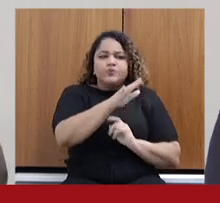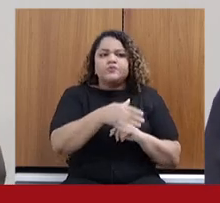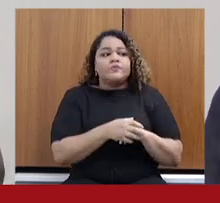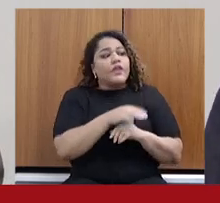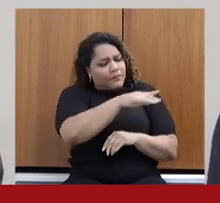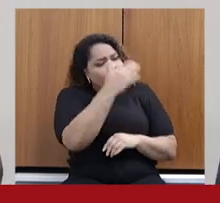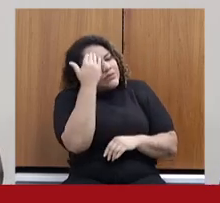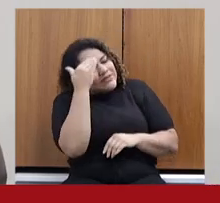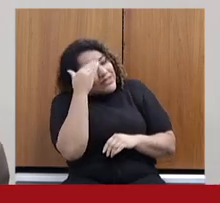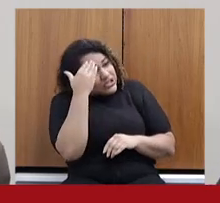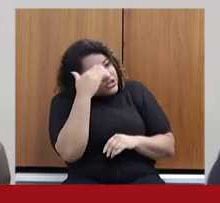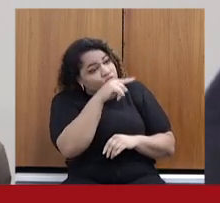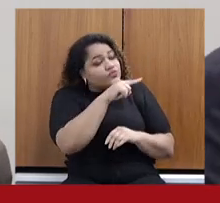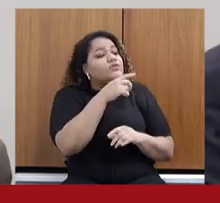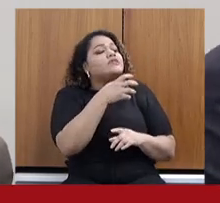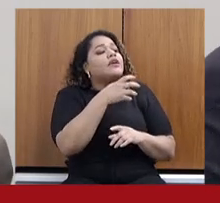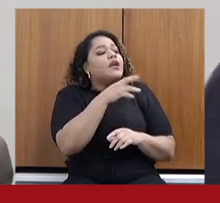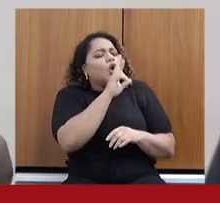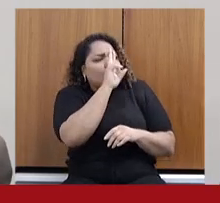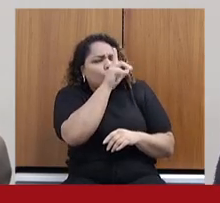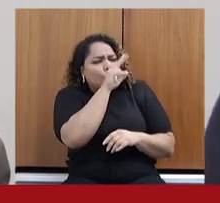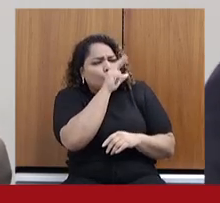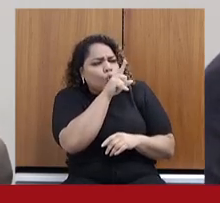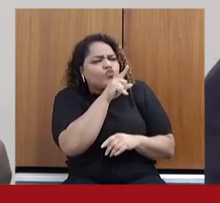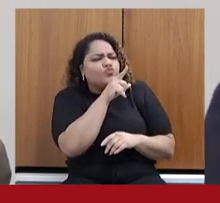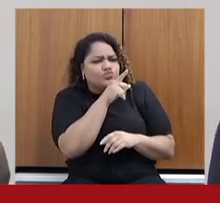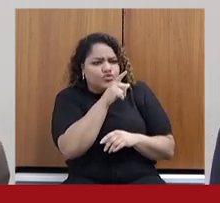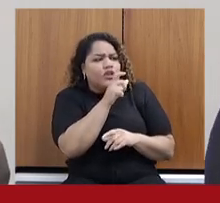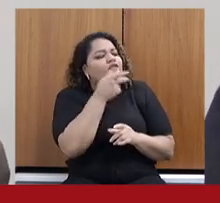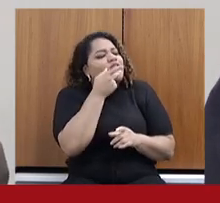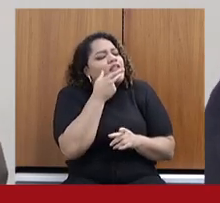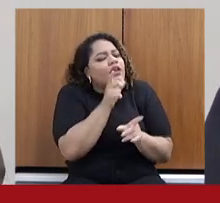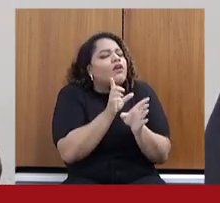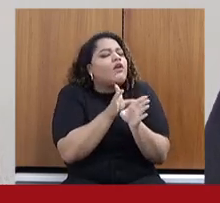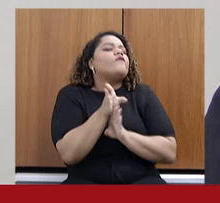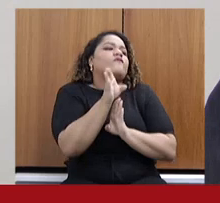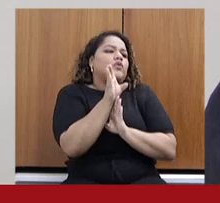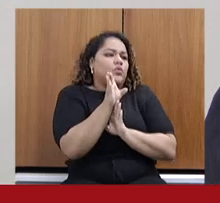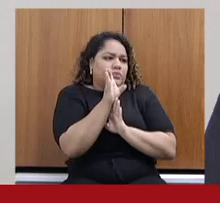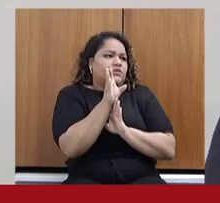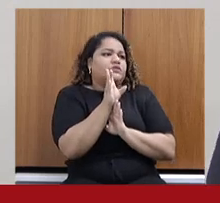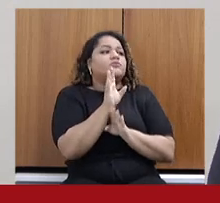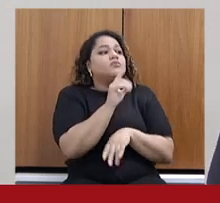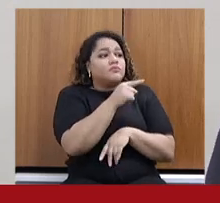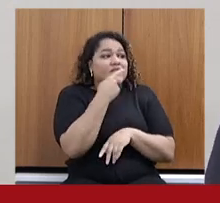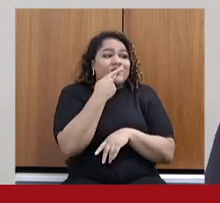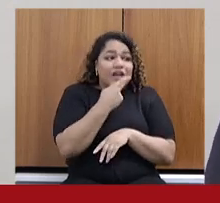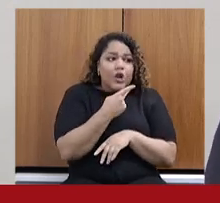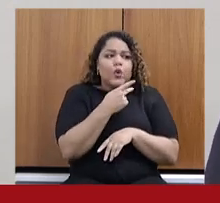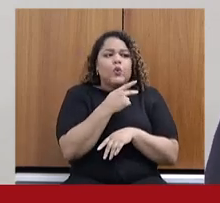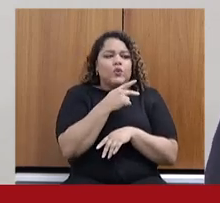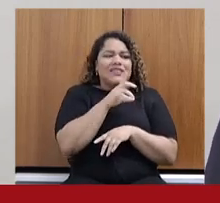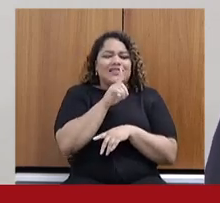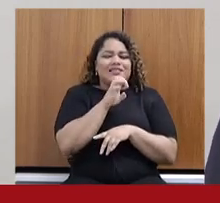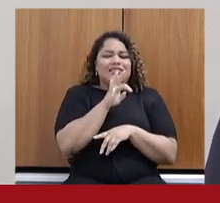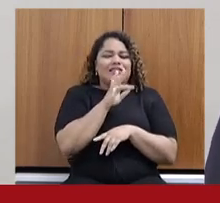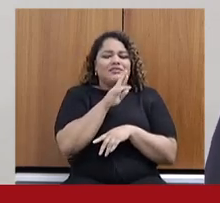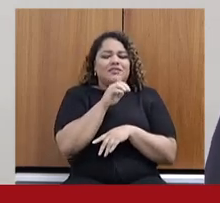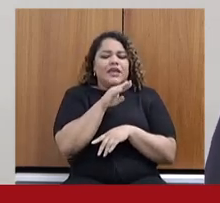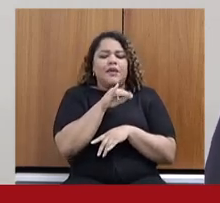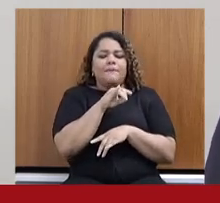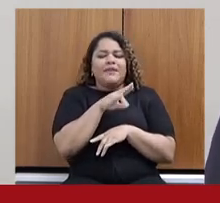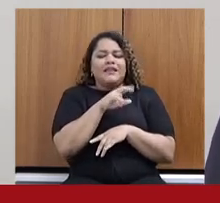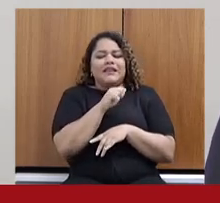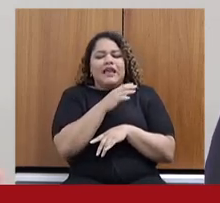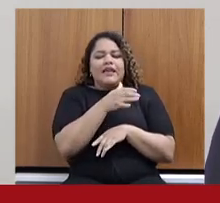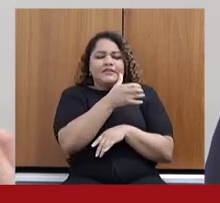querido, né, tentado se expressar como recomendação. Vossa Excelência falou determinação. Agora, não é possível